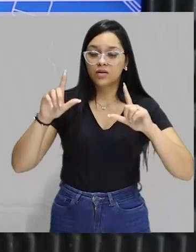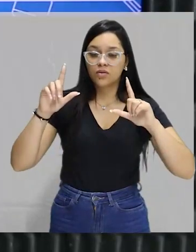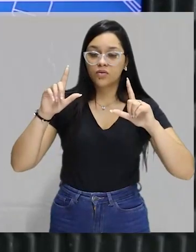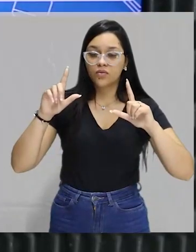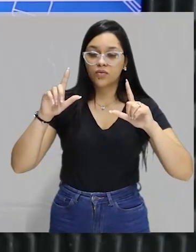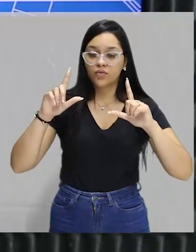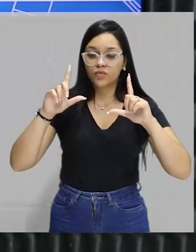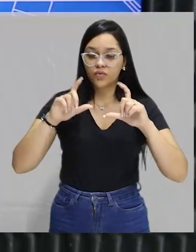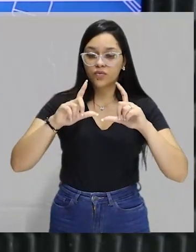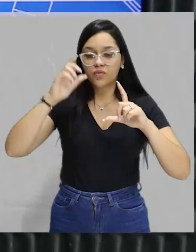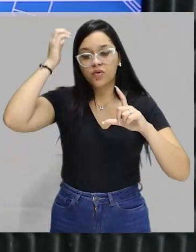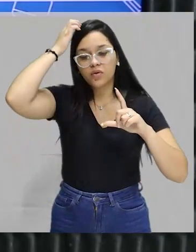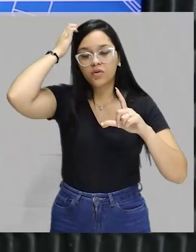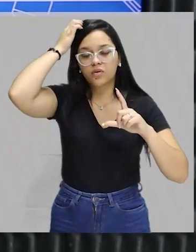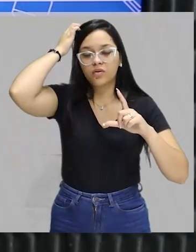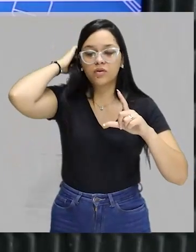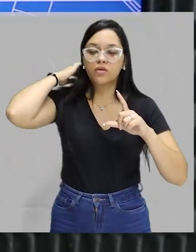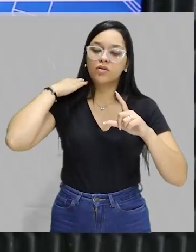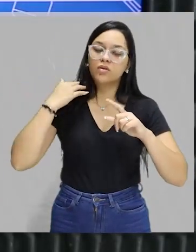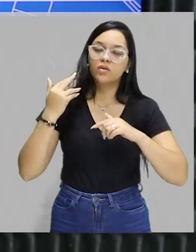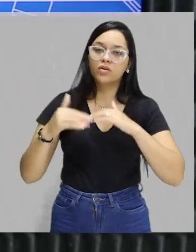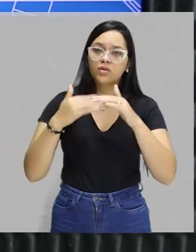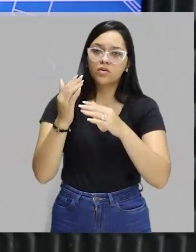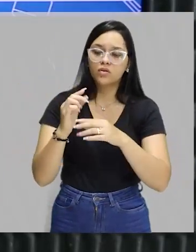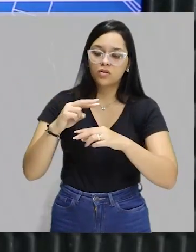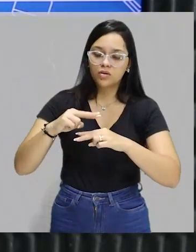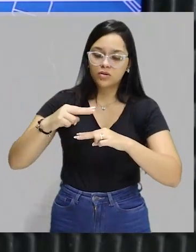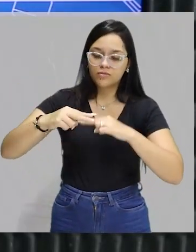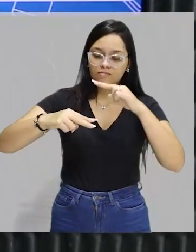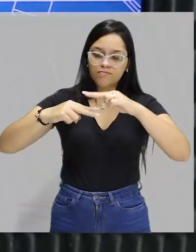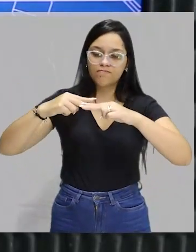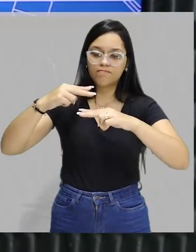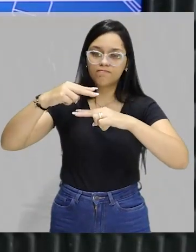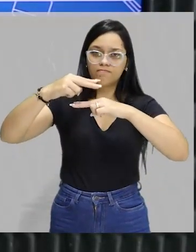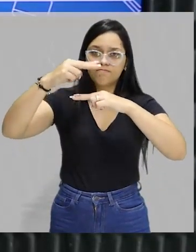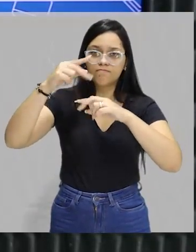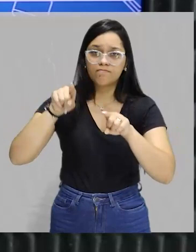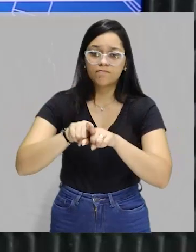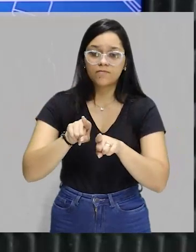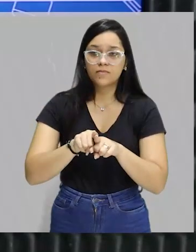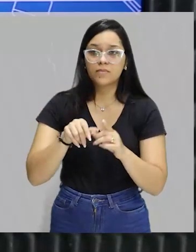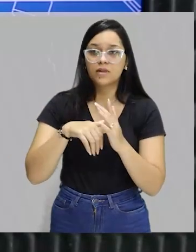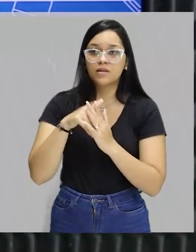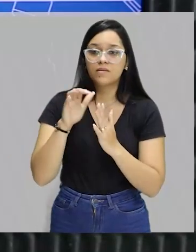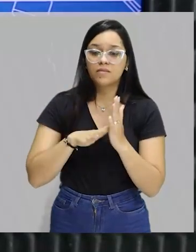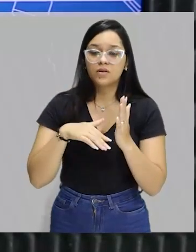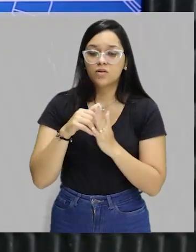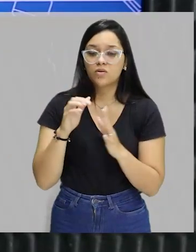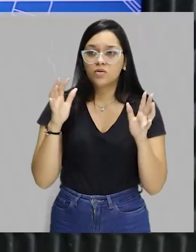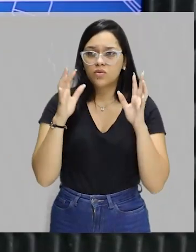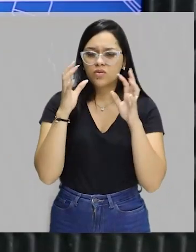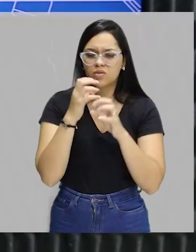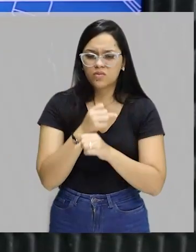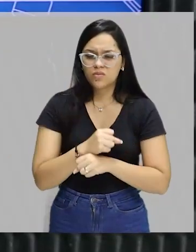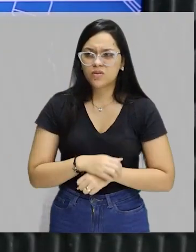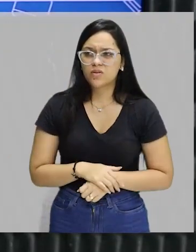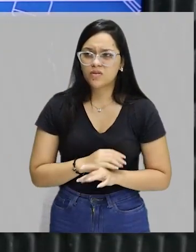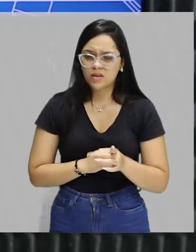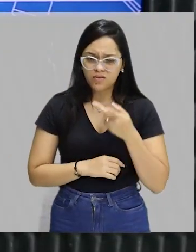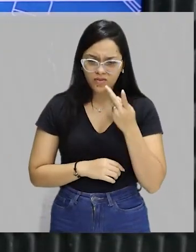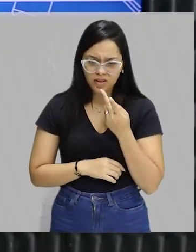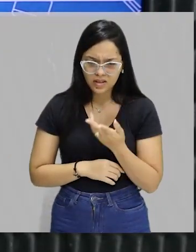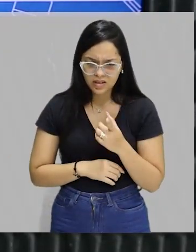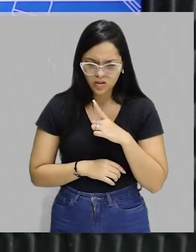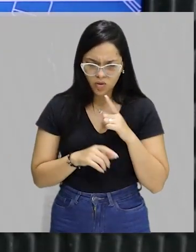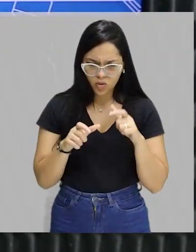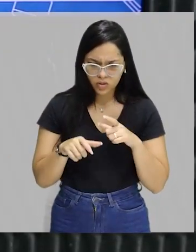corpos empilhados e jogou na tela. Onde tinham as fotos, né, a projeção, ele pintou com manchas escuras. Espera aí. Então, o senhor está querendo dizer